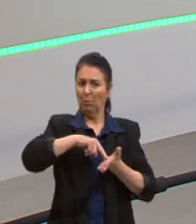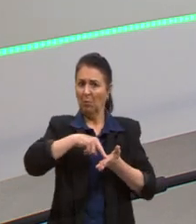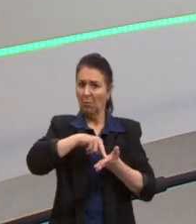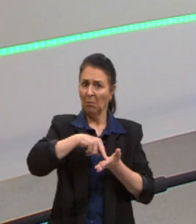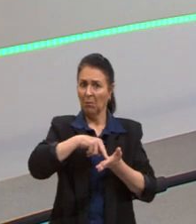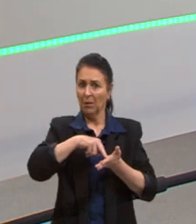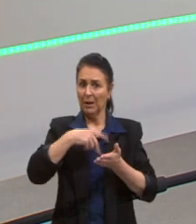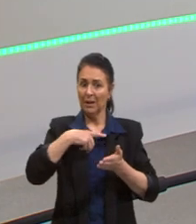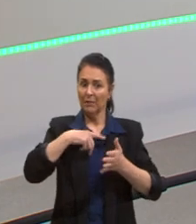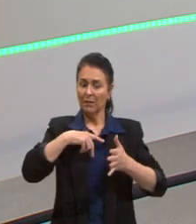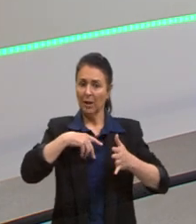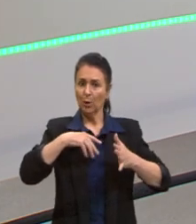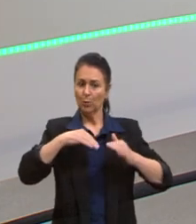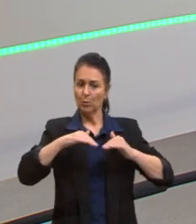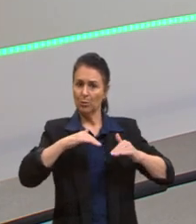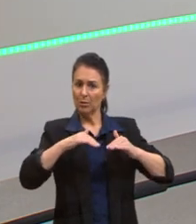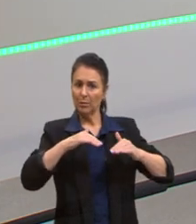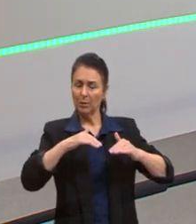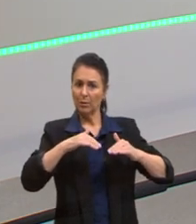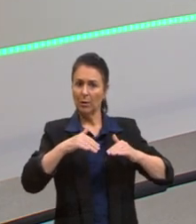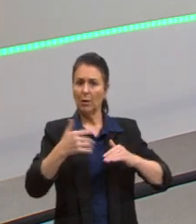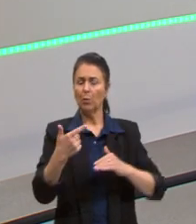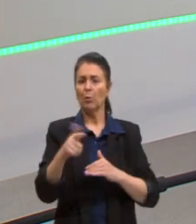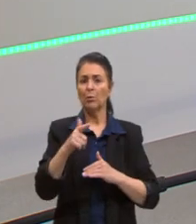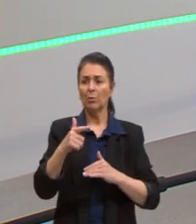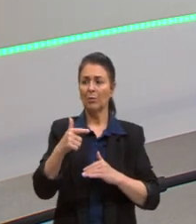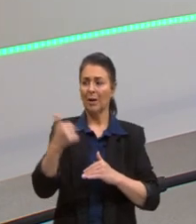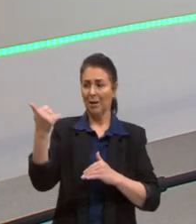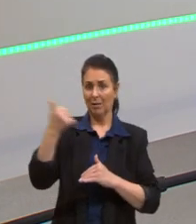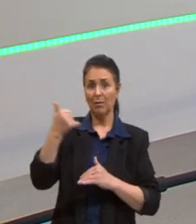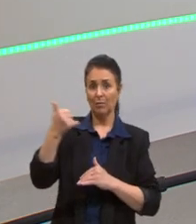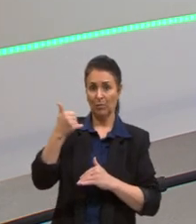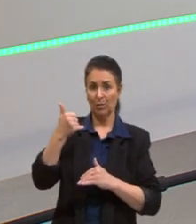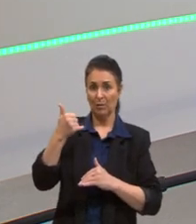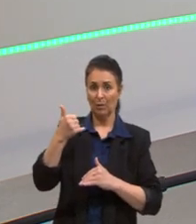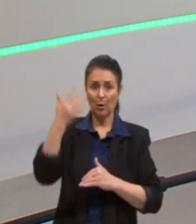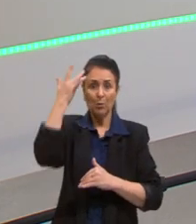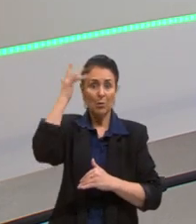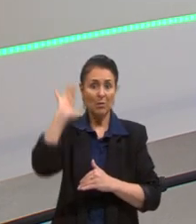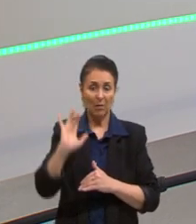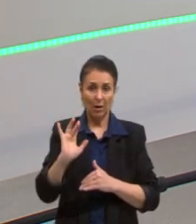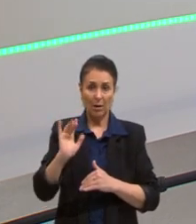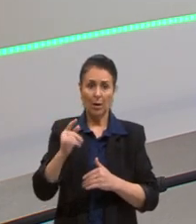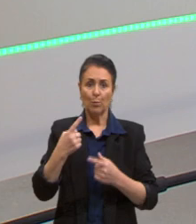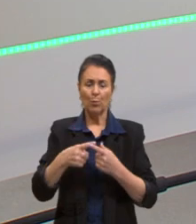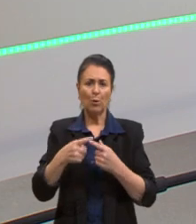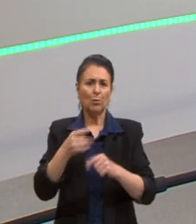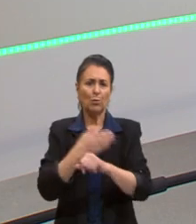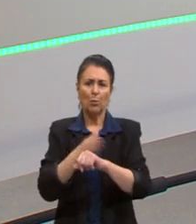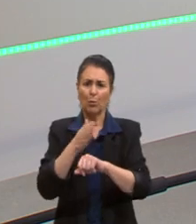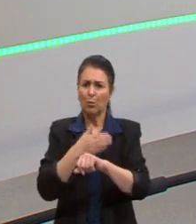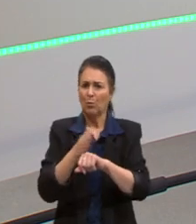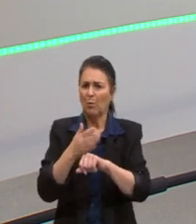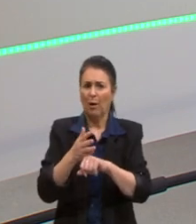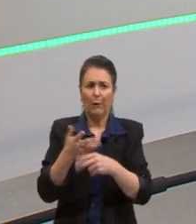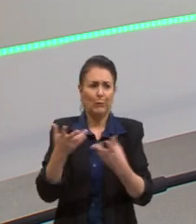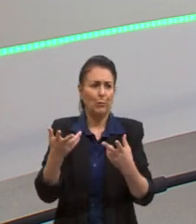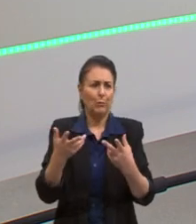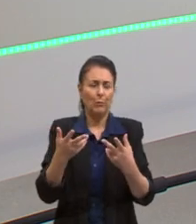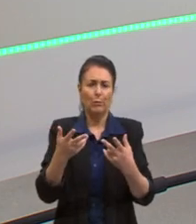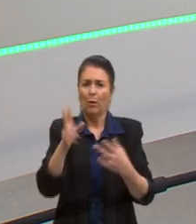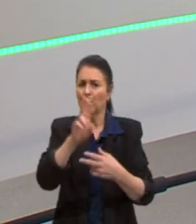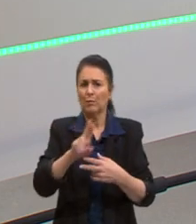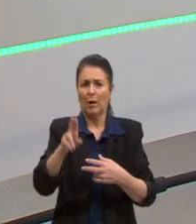ter um atrito um deslocamento e quando eu não tenho essa informação e eu fui acostumado por alguma razão a razão histórica